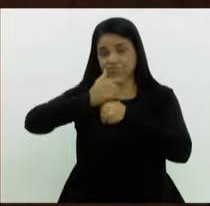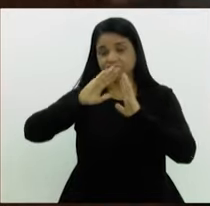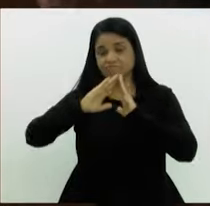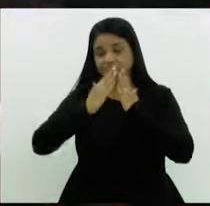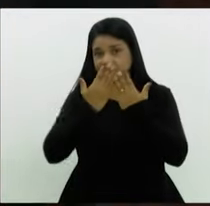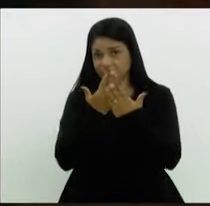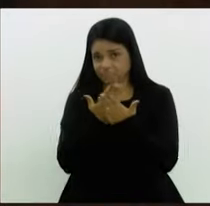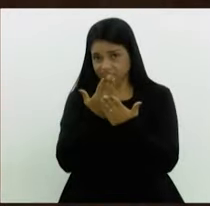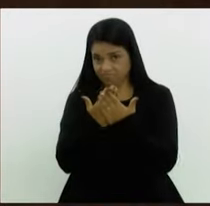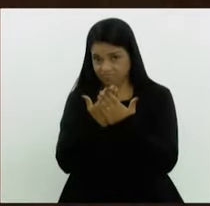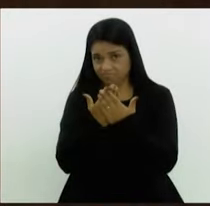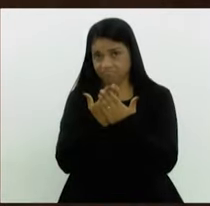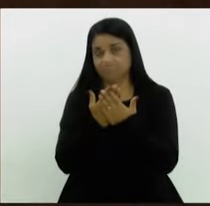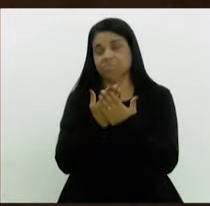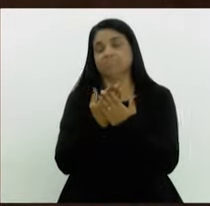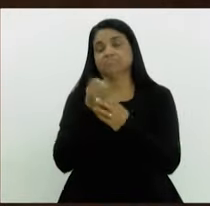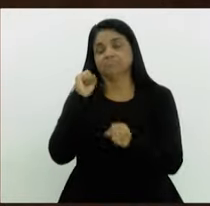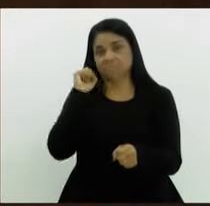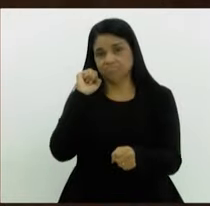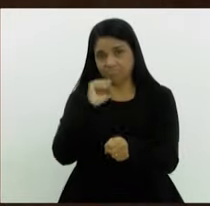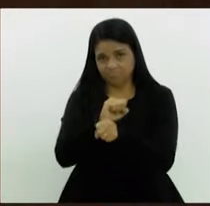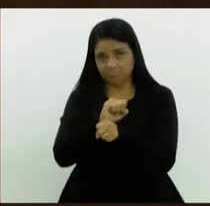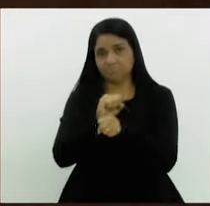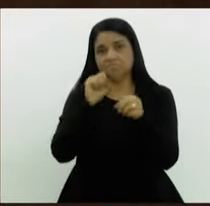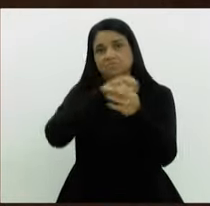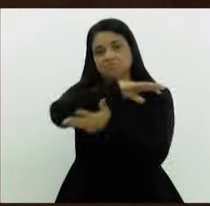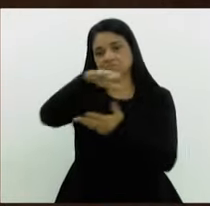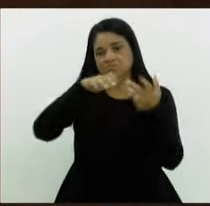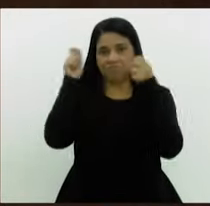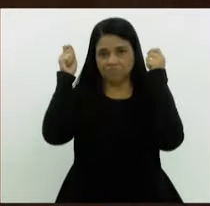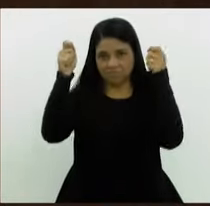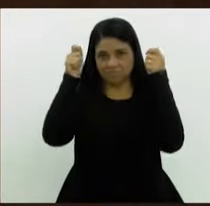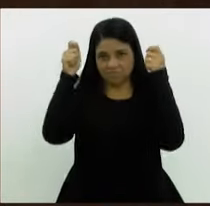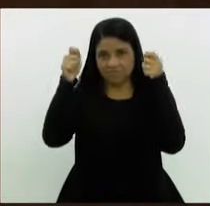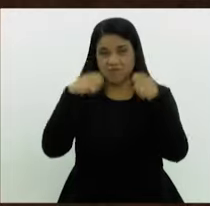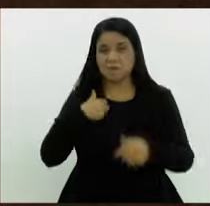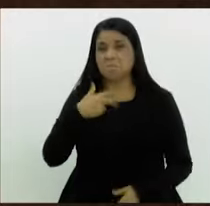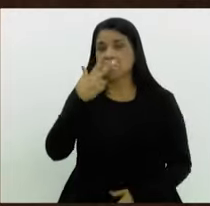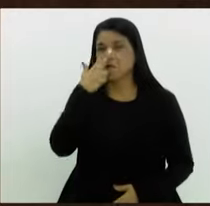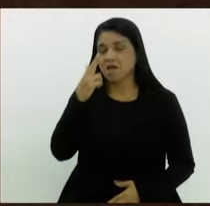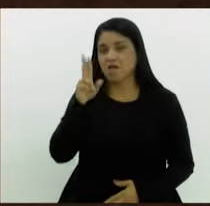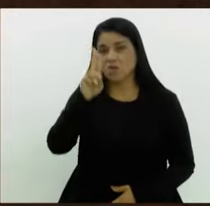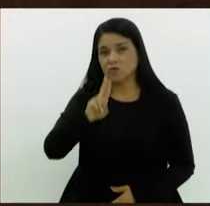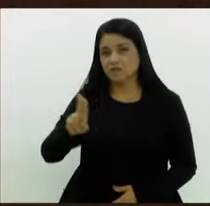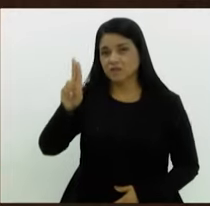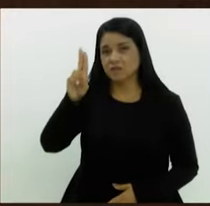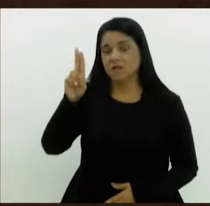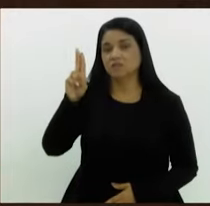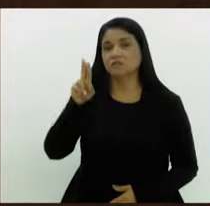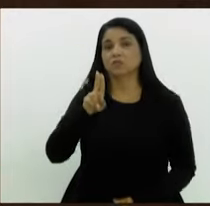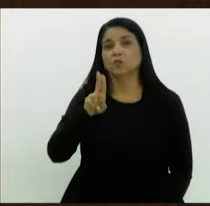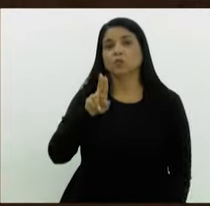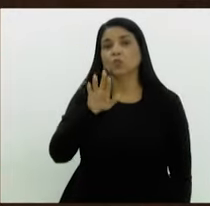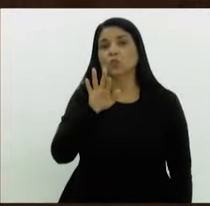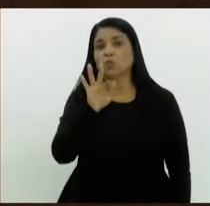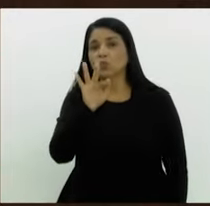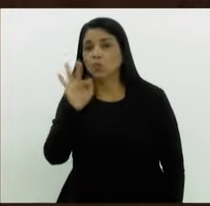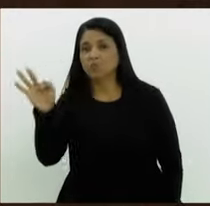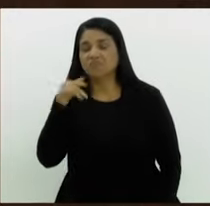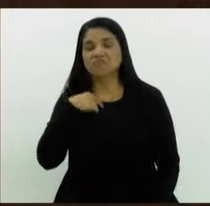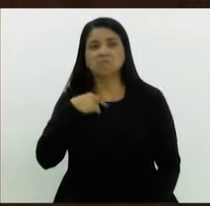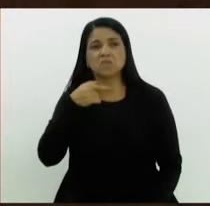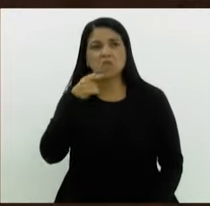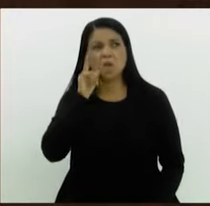Pedro II paralisados. Parece que a Universidade Federal Fluminense hoje entrou em greve, ou ontem, algo parecido.